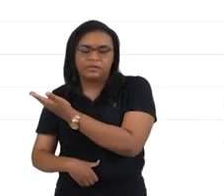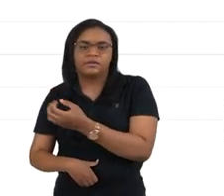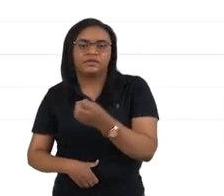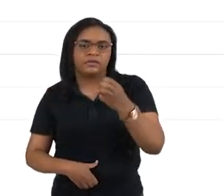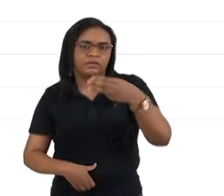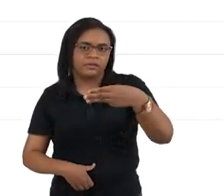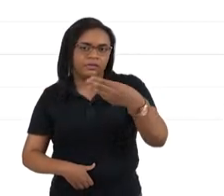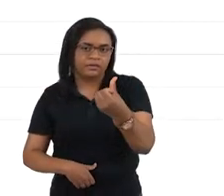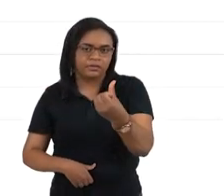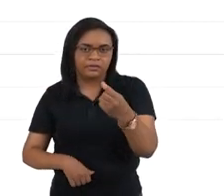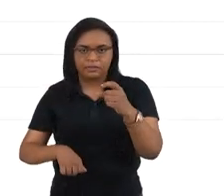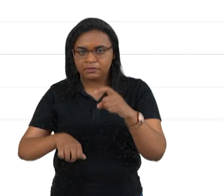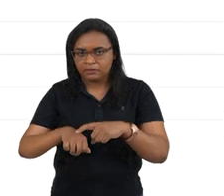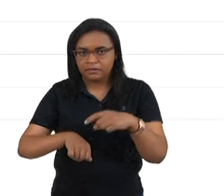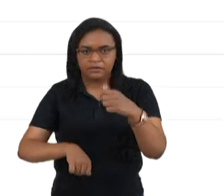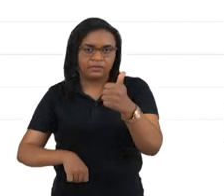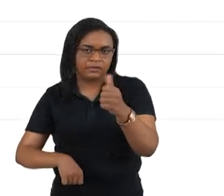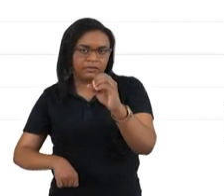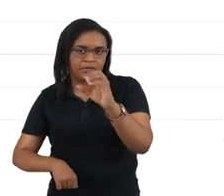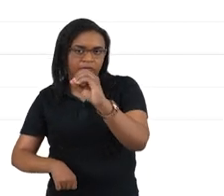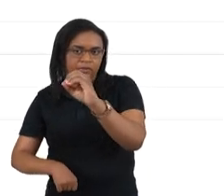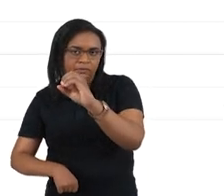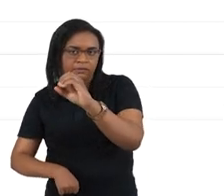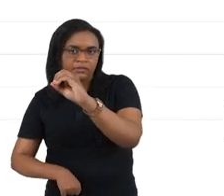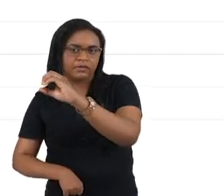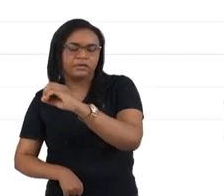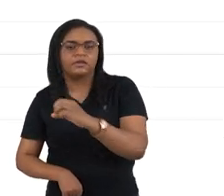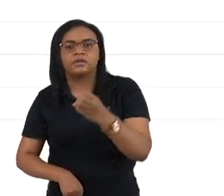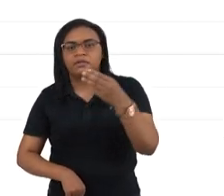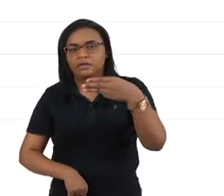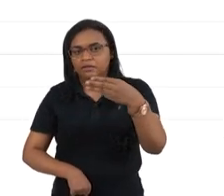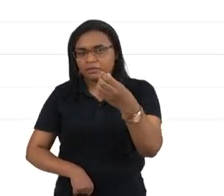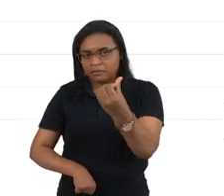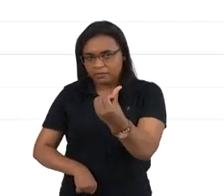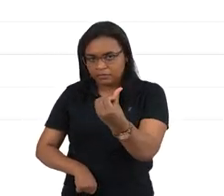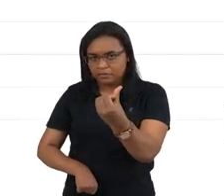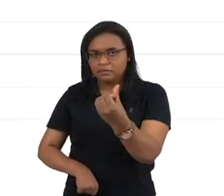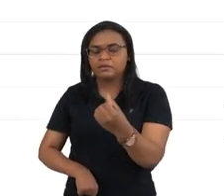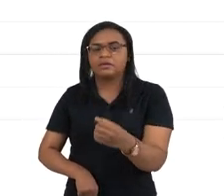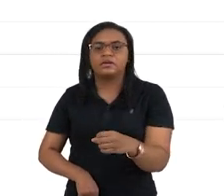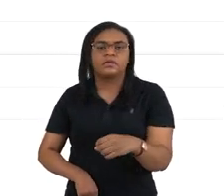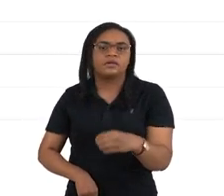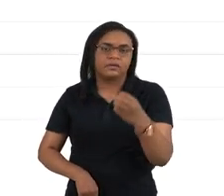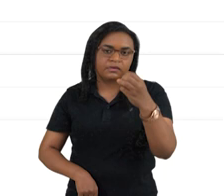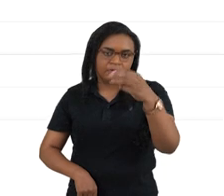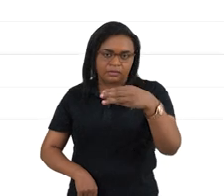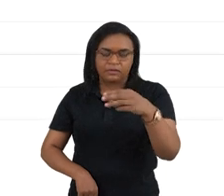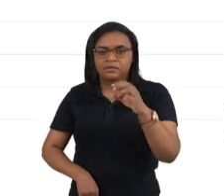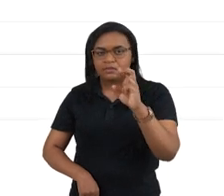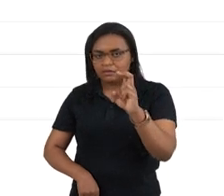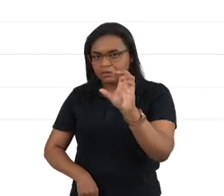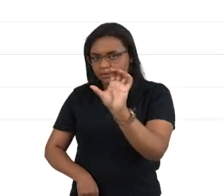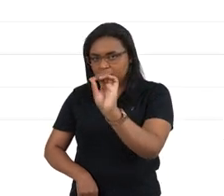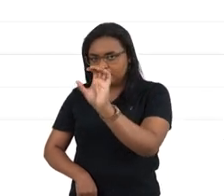36 vezes 100 mil dá 36. Aí, ó, 3, 5 zeros. 1, 2,